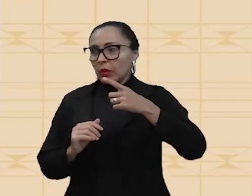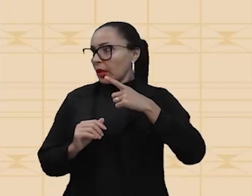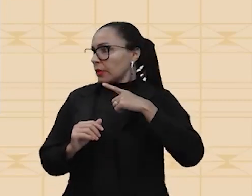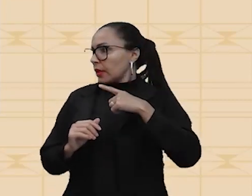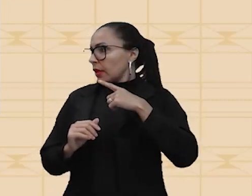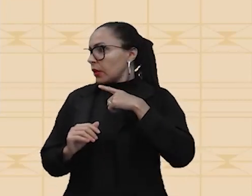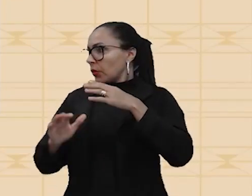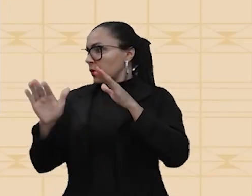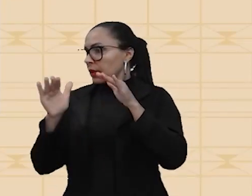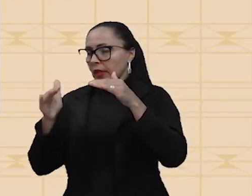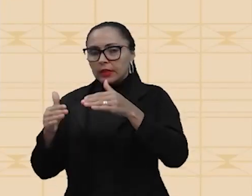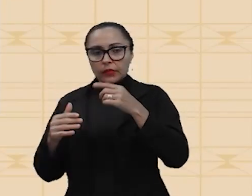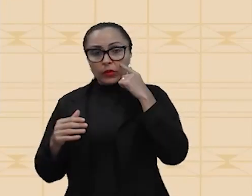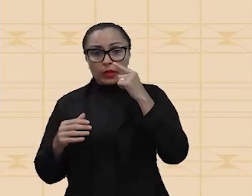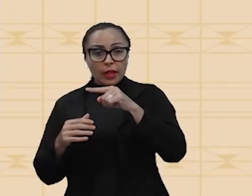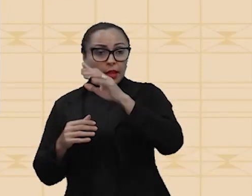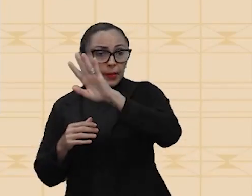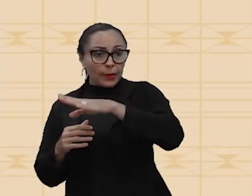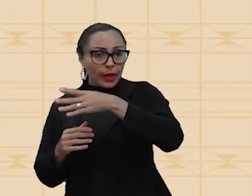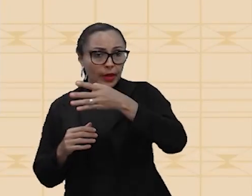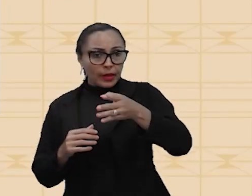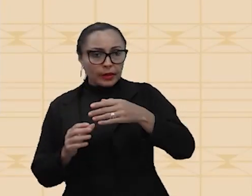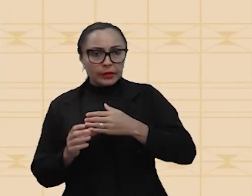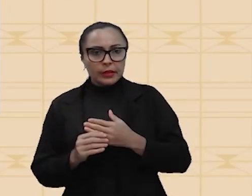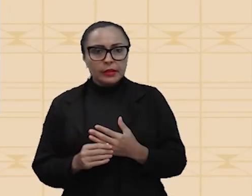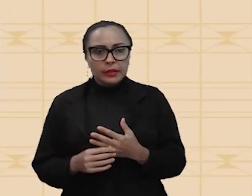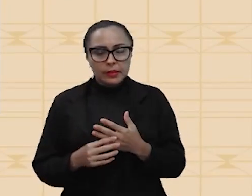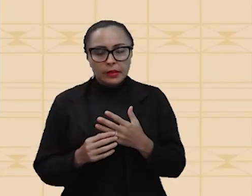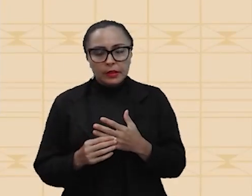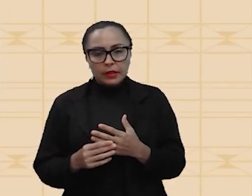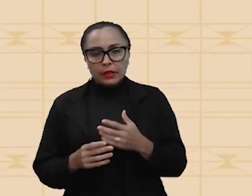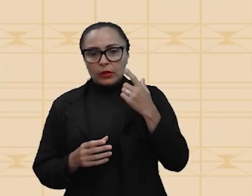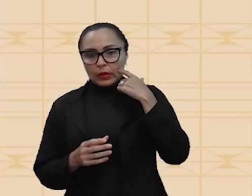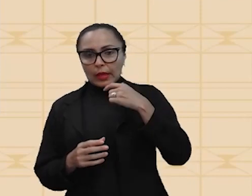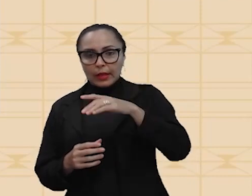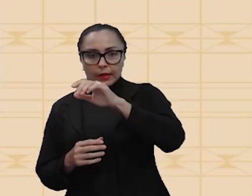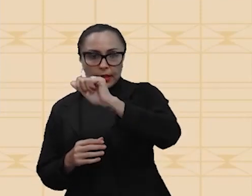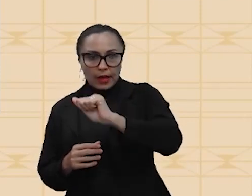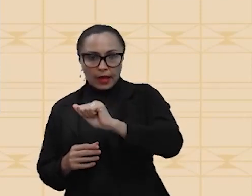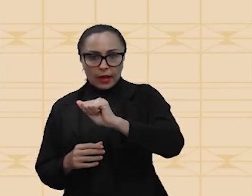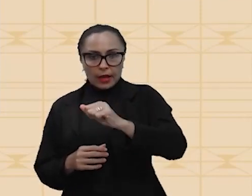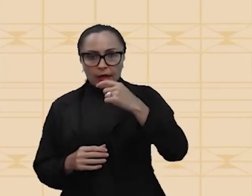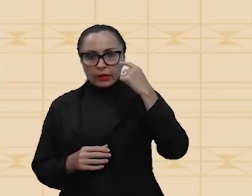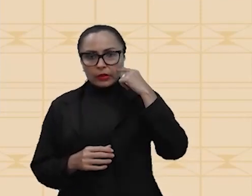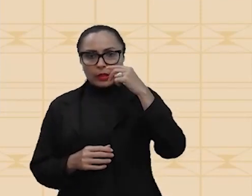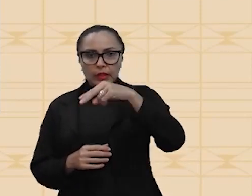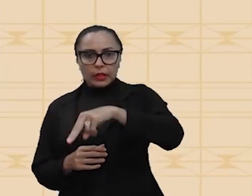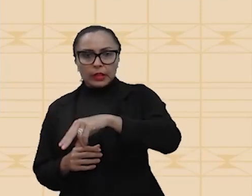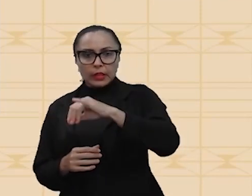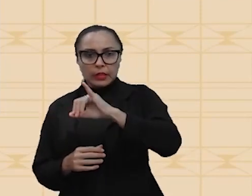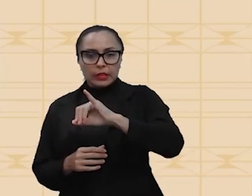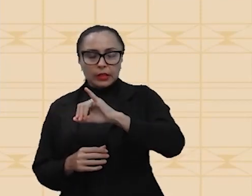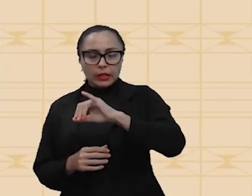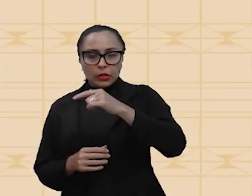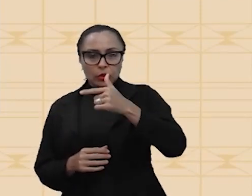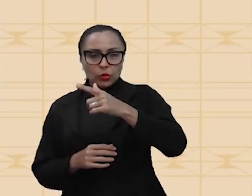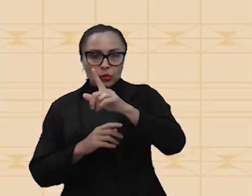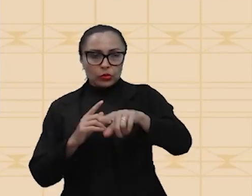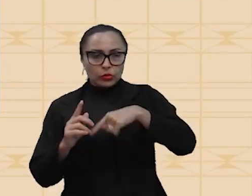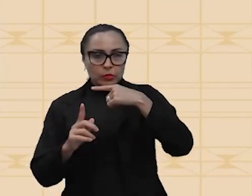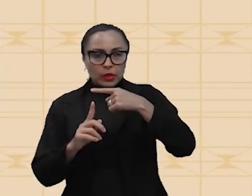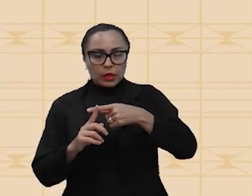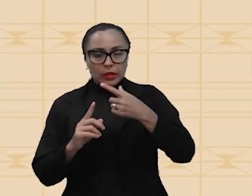nessa tabelinha. Por exemplo, na letra A, perceba que nós temos o Ni2+, que é aquele que está na